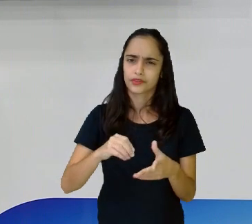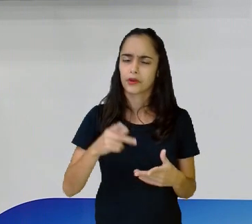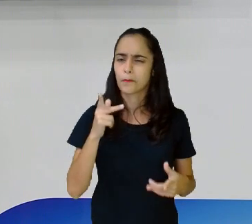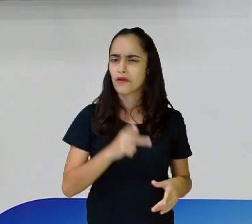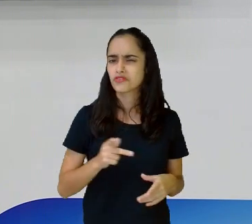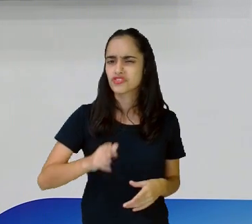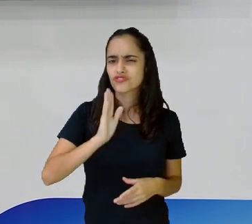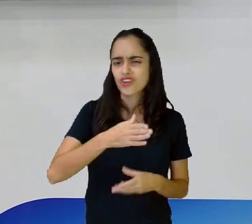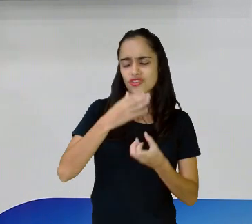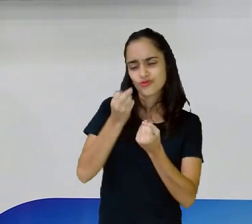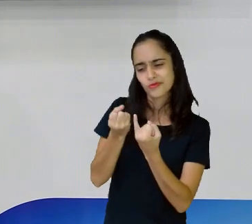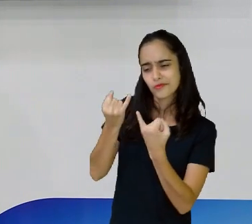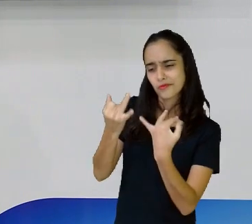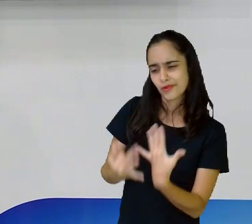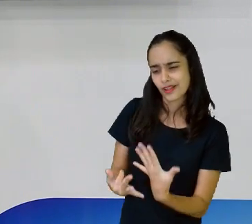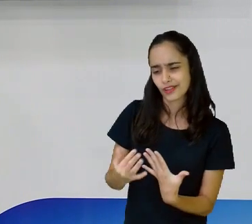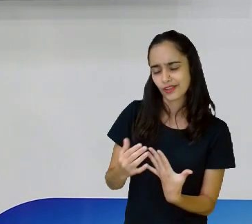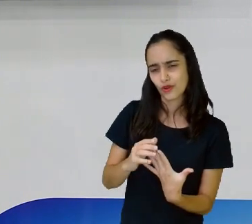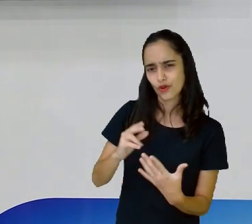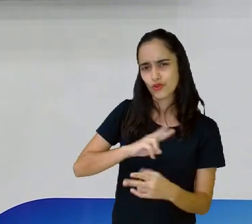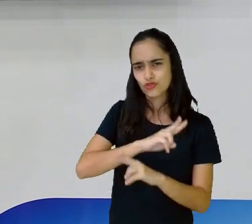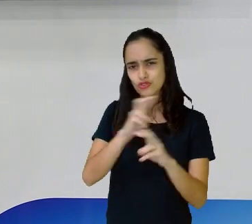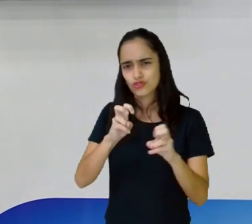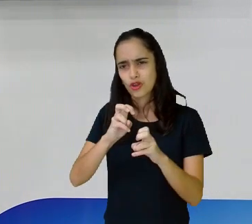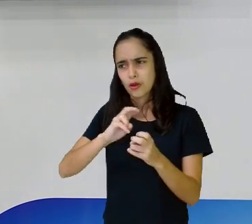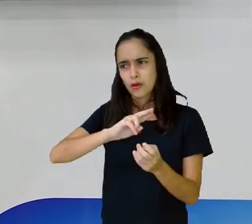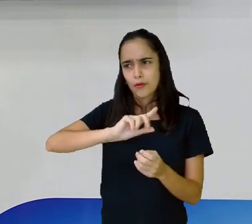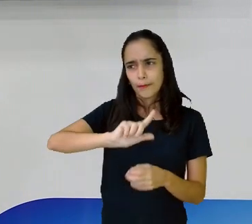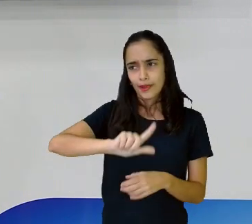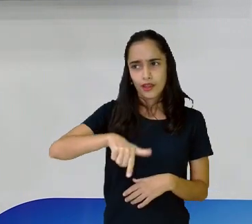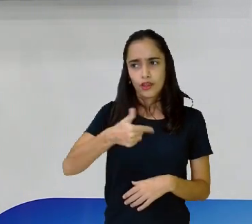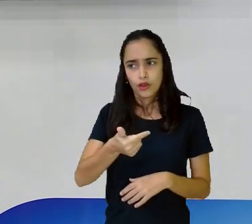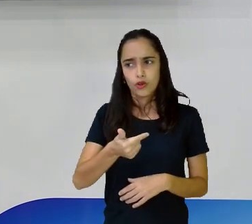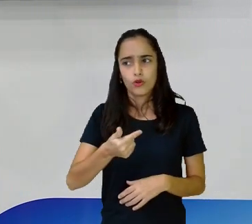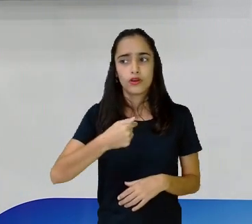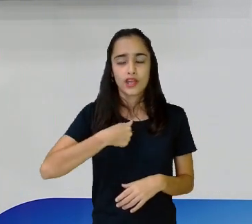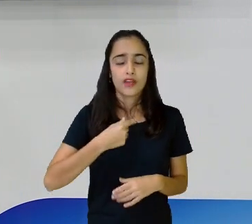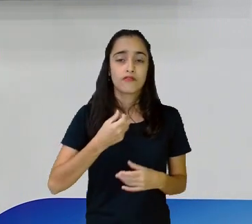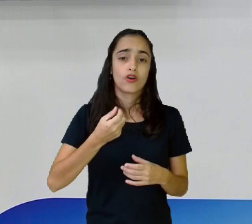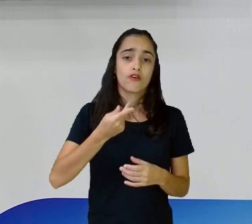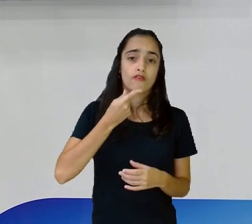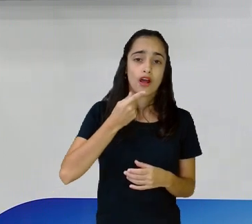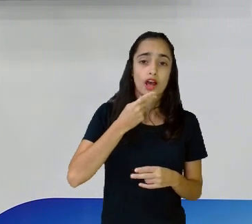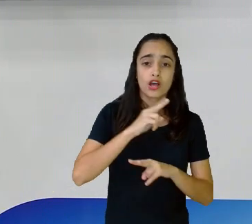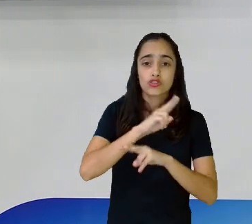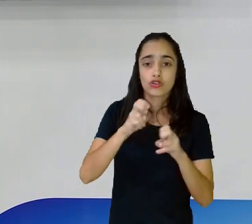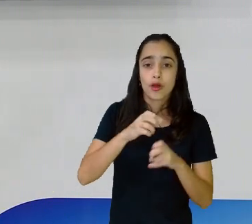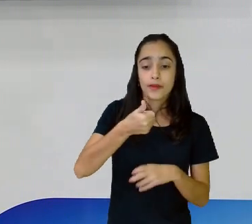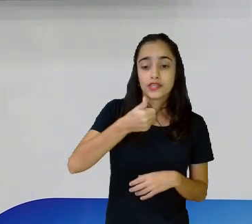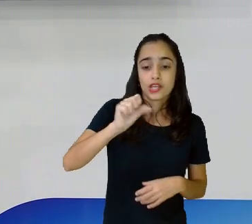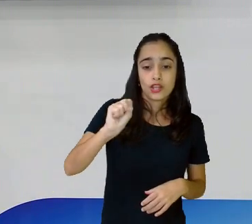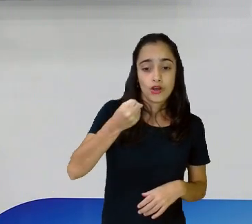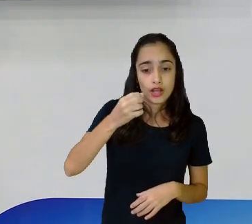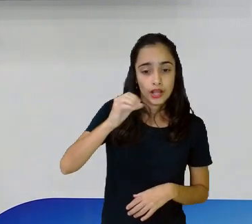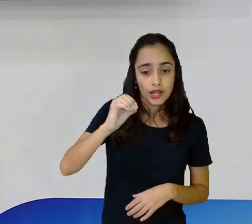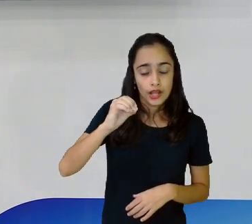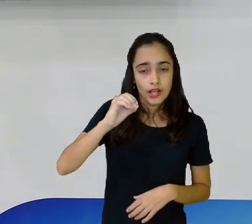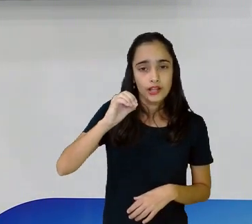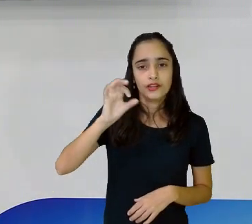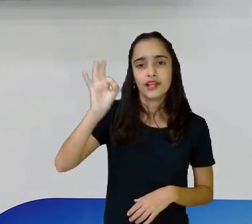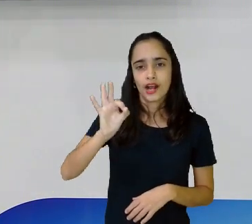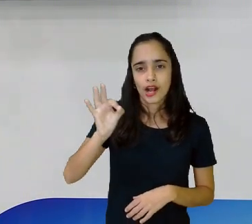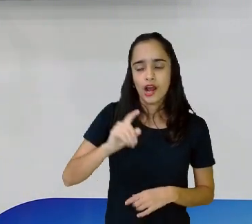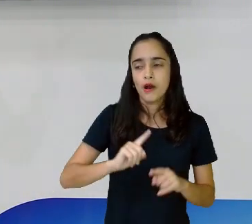né? A senhora falou do ângulo reto, eu vou falar depois do de 180, que é o raso, mas eu